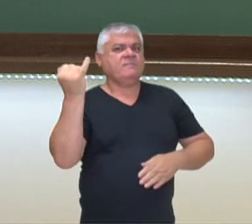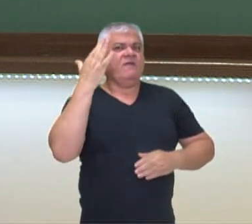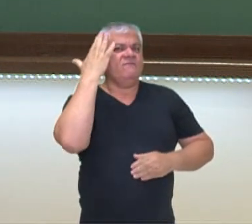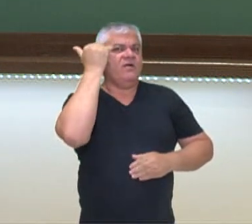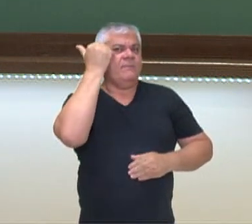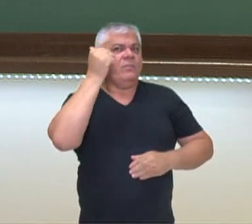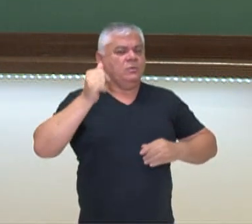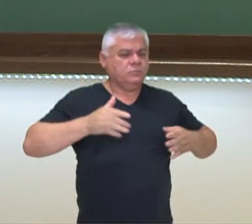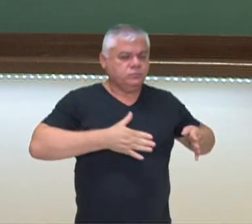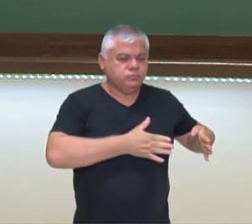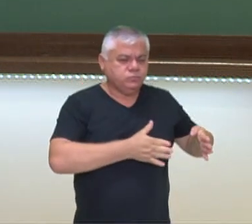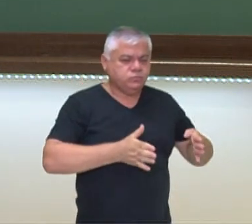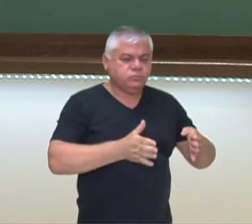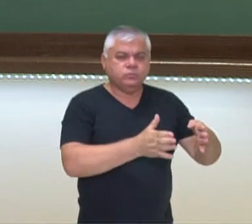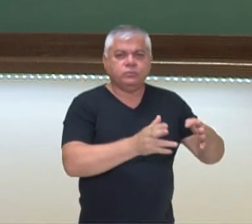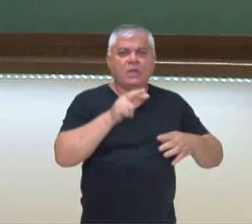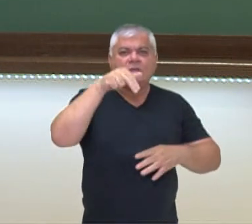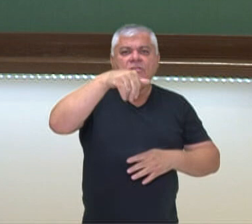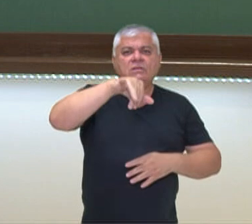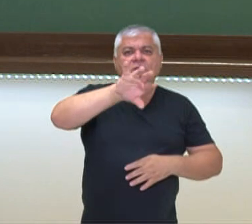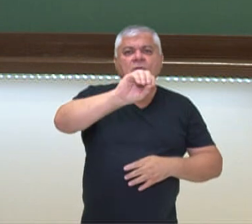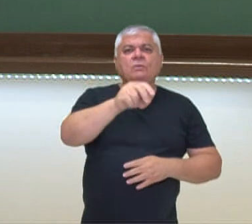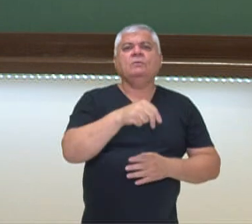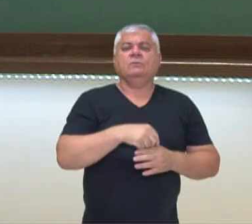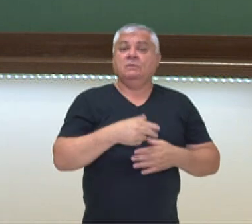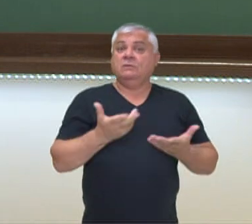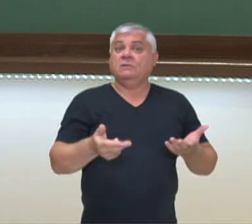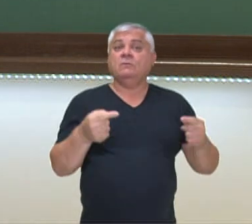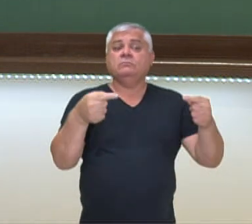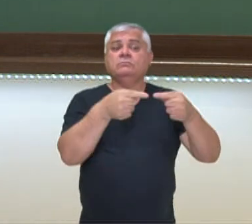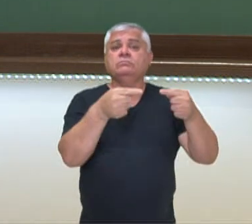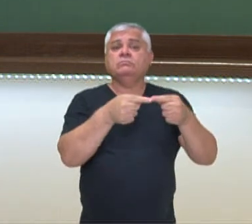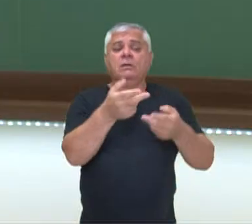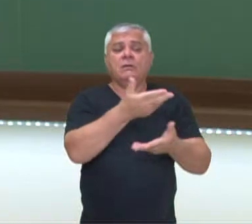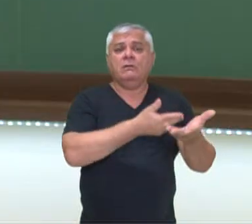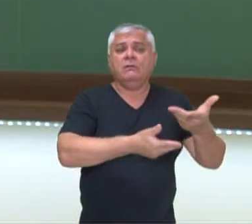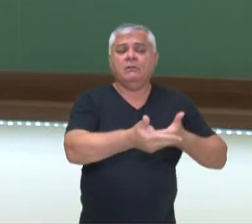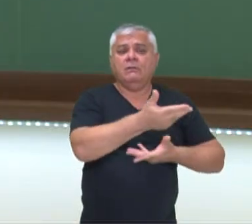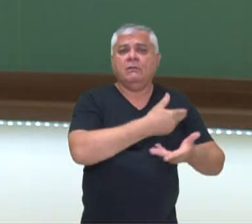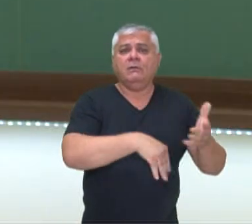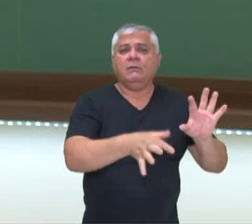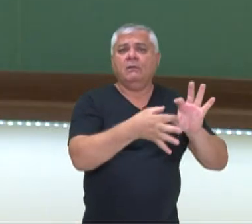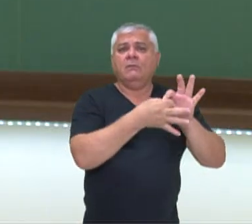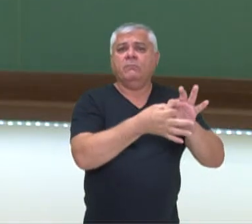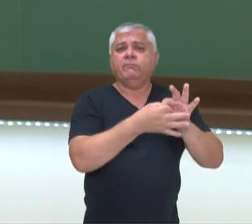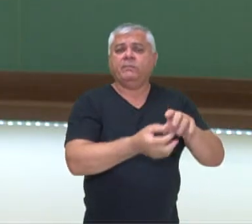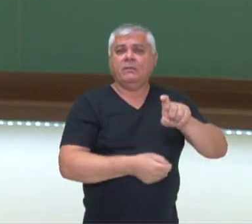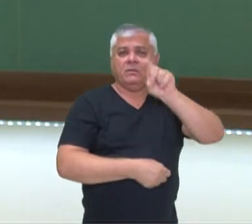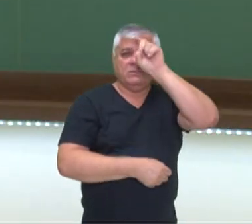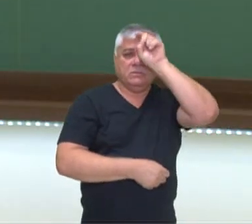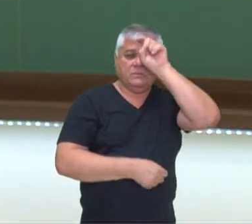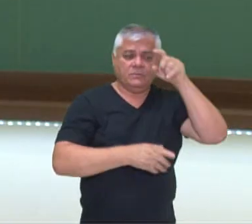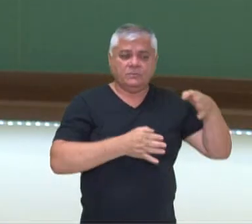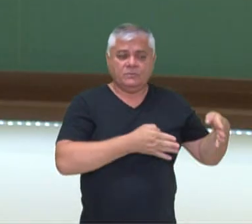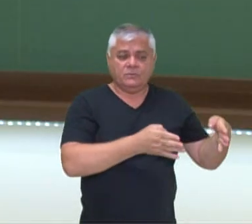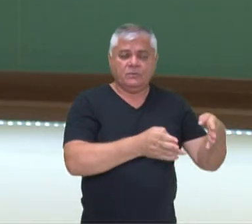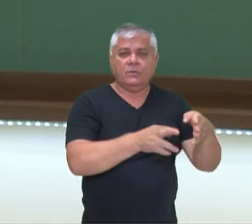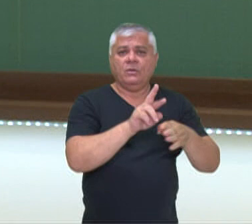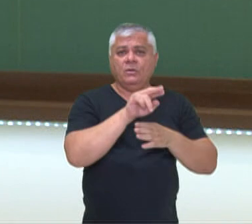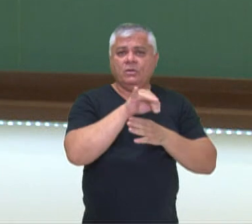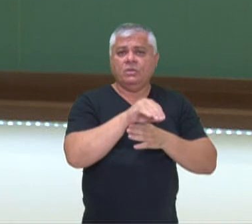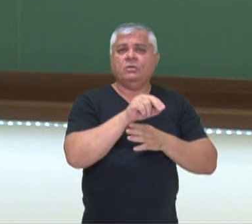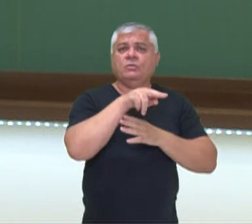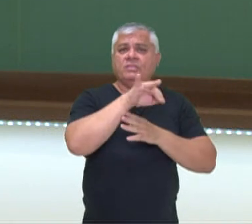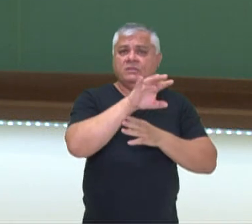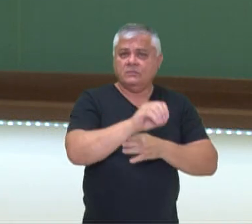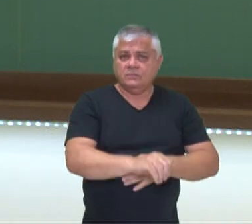você compreender o Egito Antigo, você entender essa relação que os egípcios tinham com o Rio Nilo. Aqui no